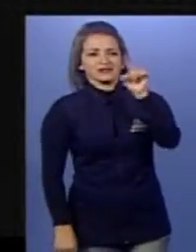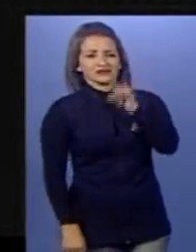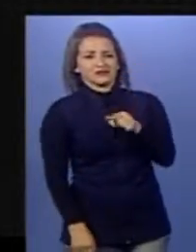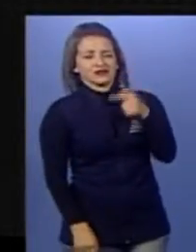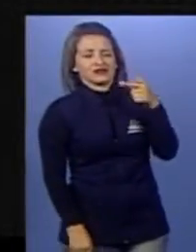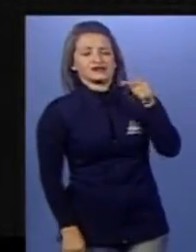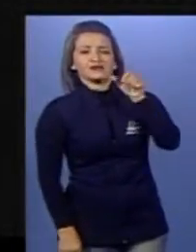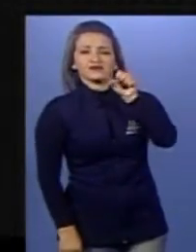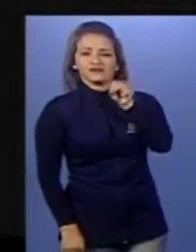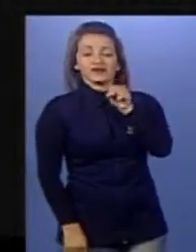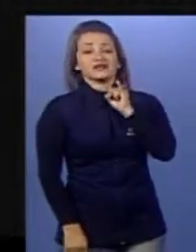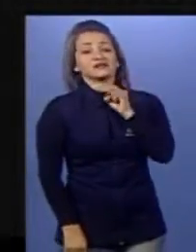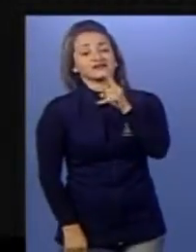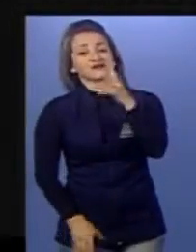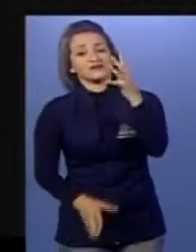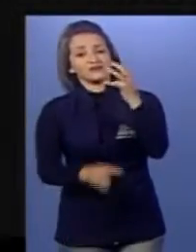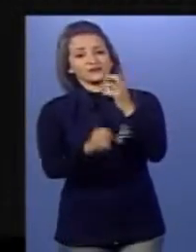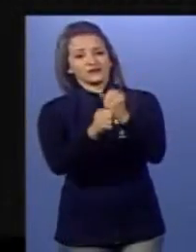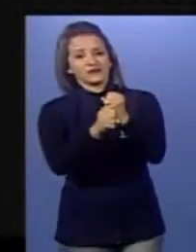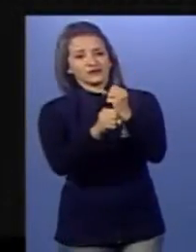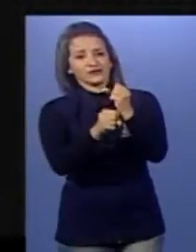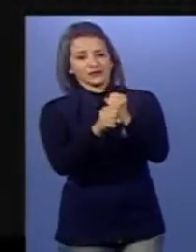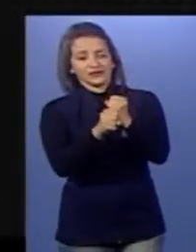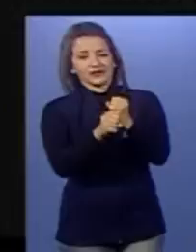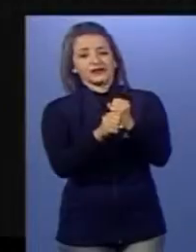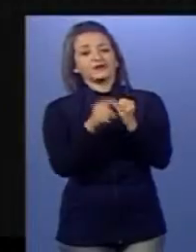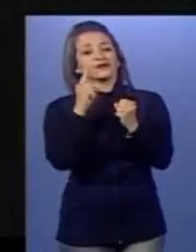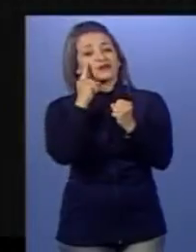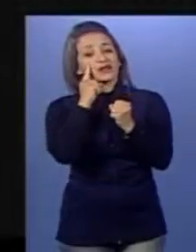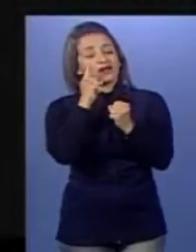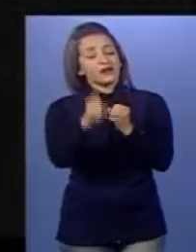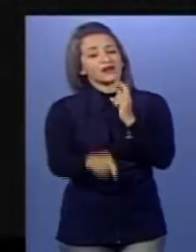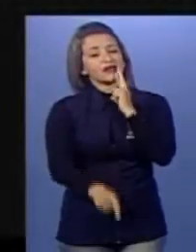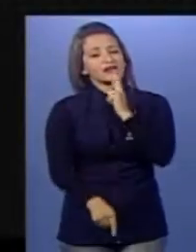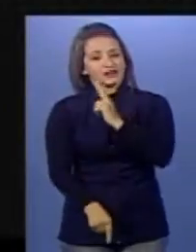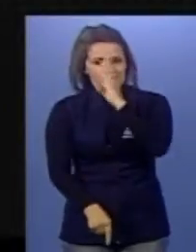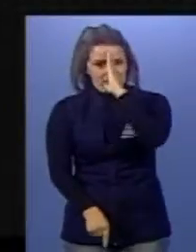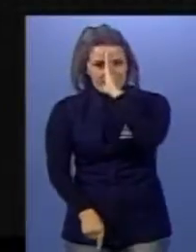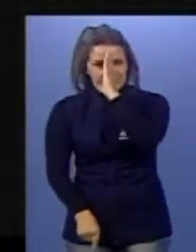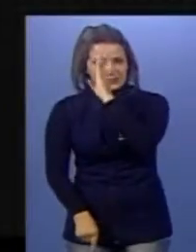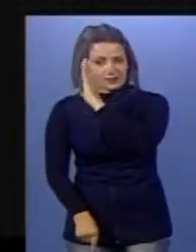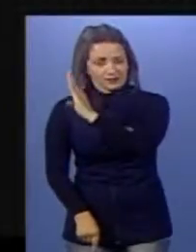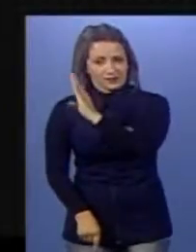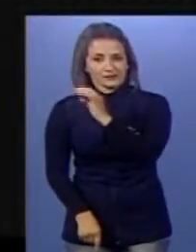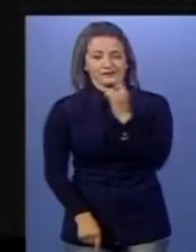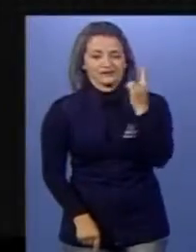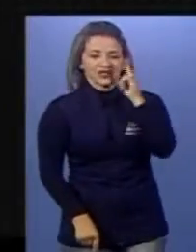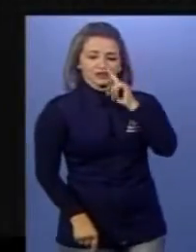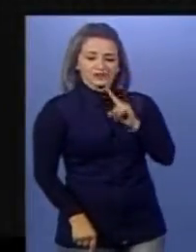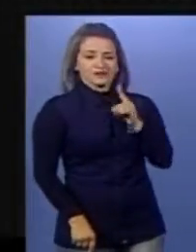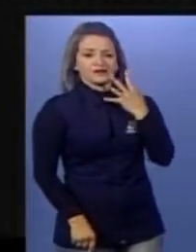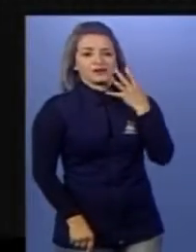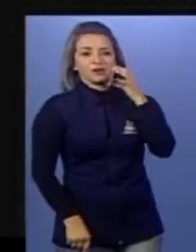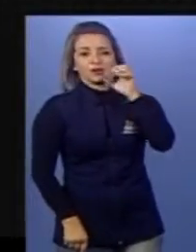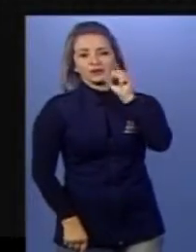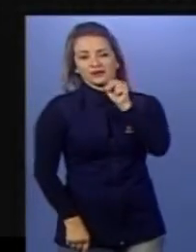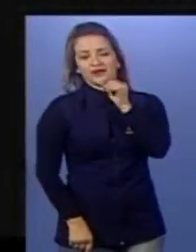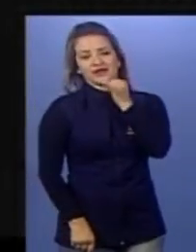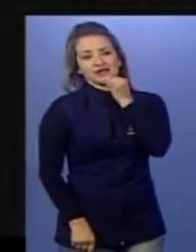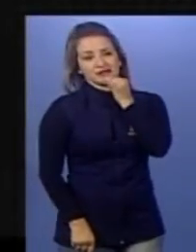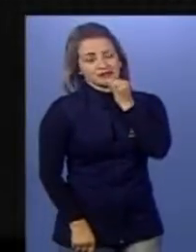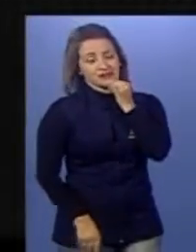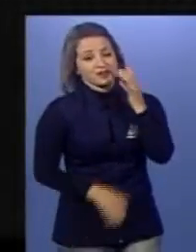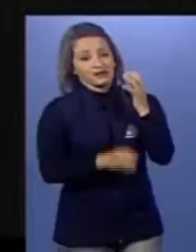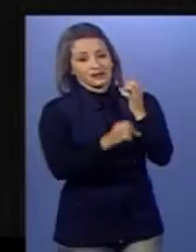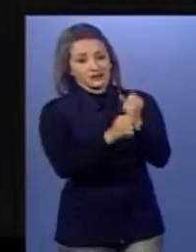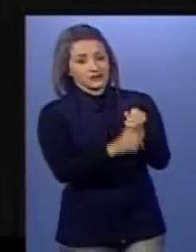48 se você calcular arredondando que é o que nem faz muito principalmente a temática da palavra se você calcular com 1,9 em